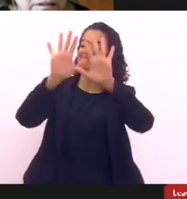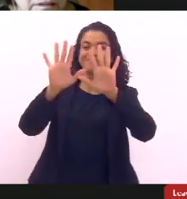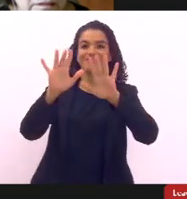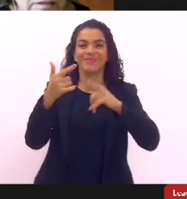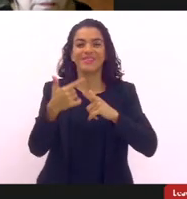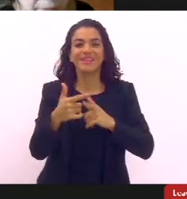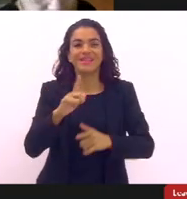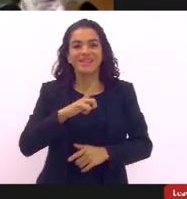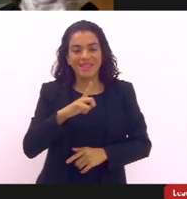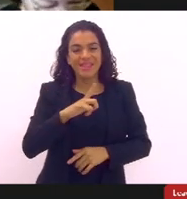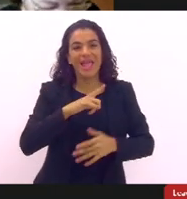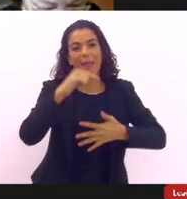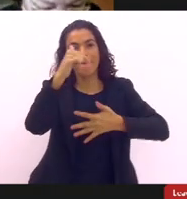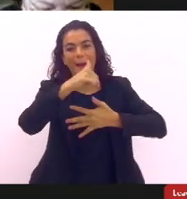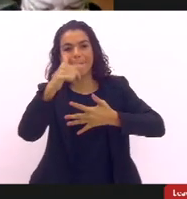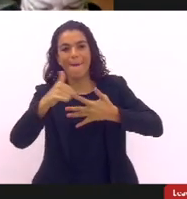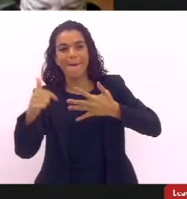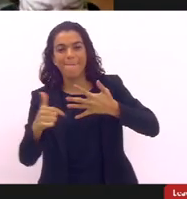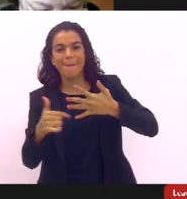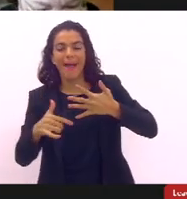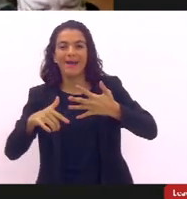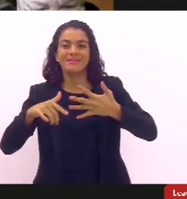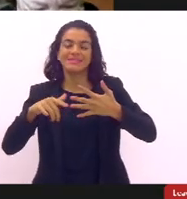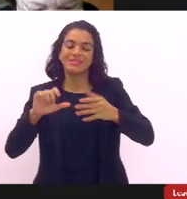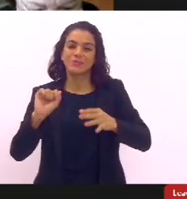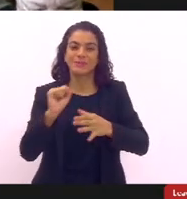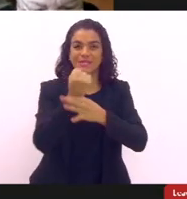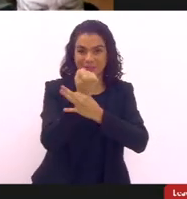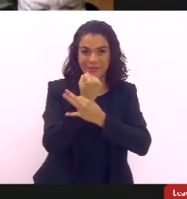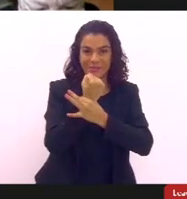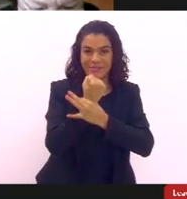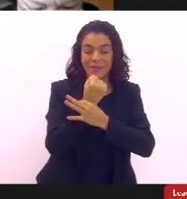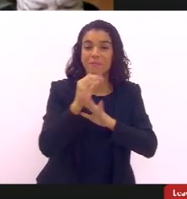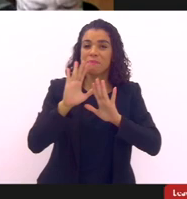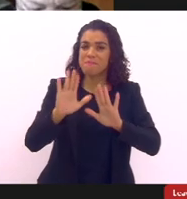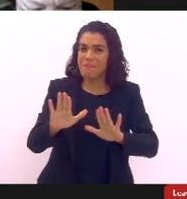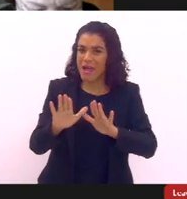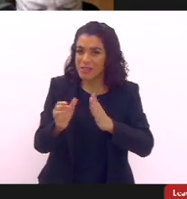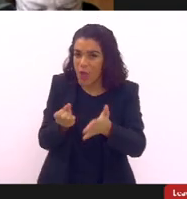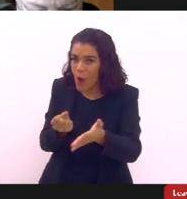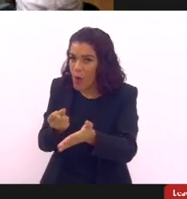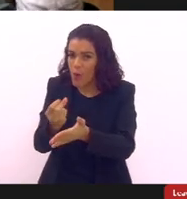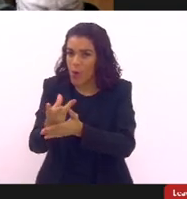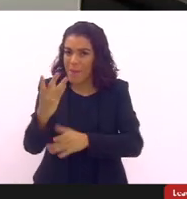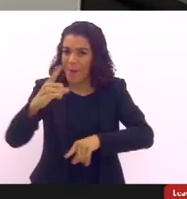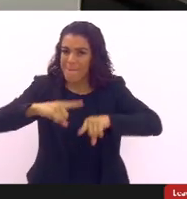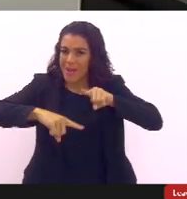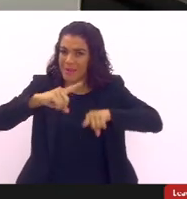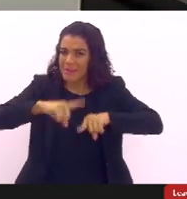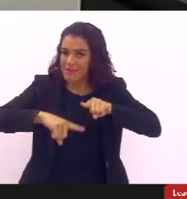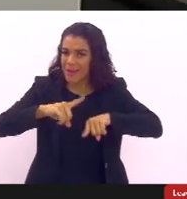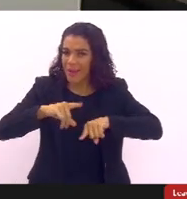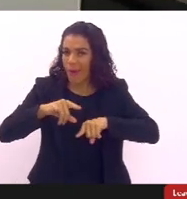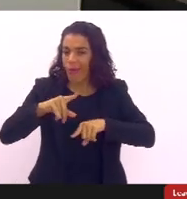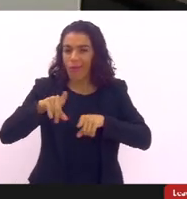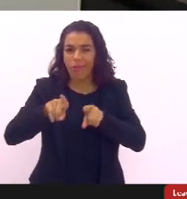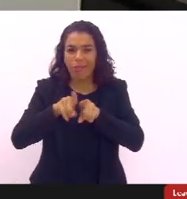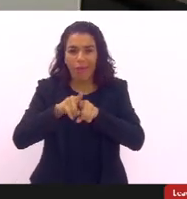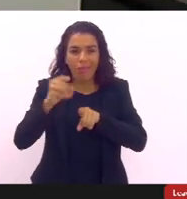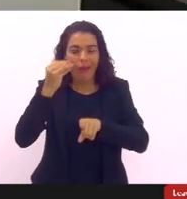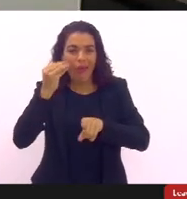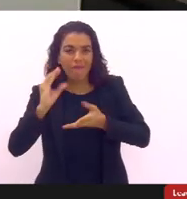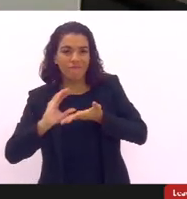por critérios de segurança, então pode não ser tão simples assim. Mas a aquisição de um equipamento e buscar